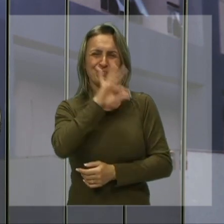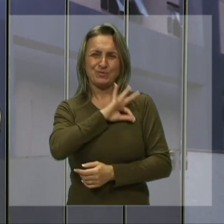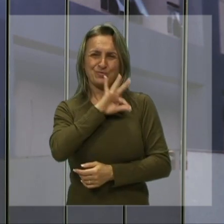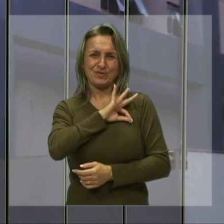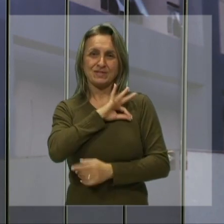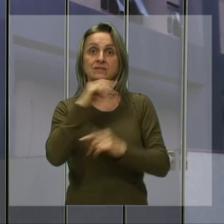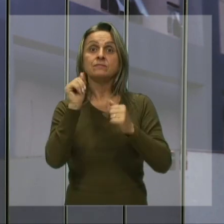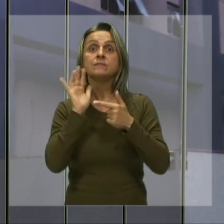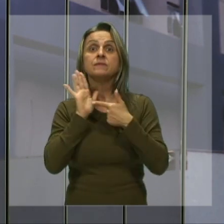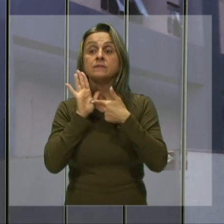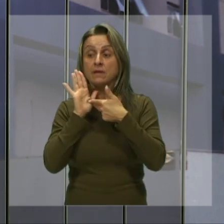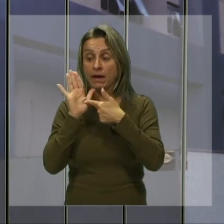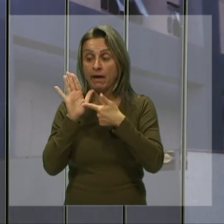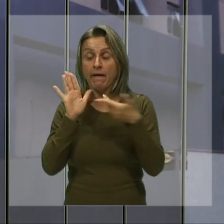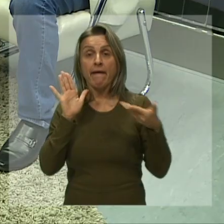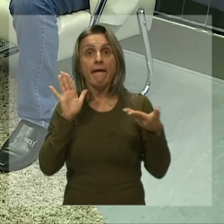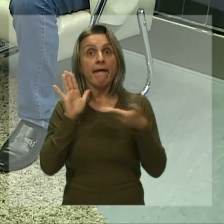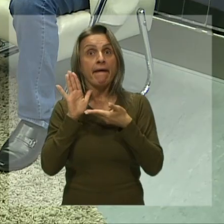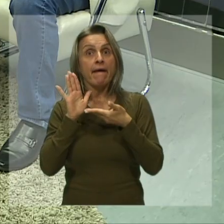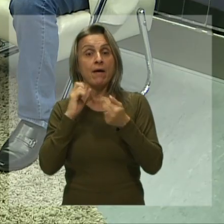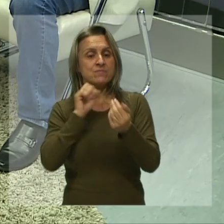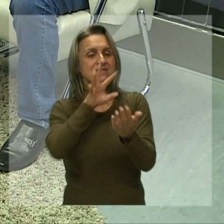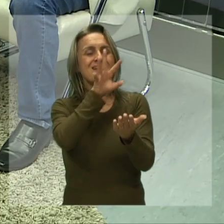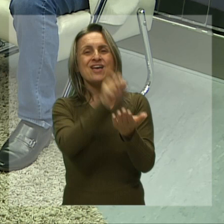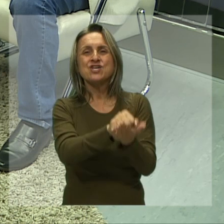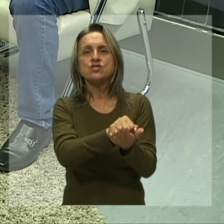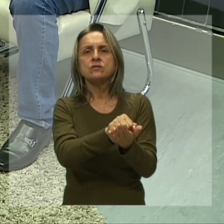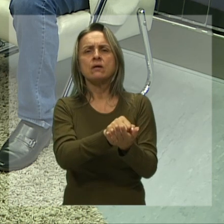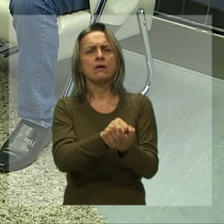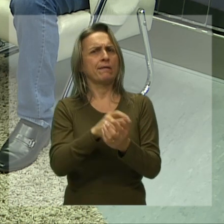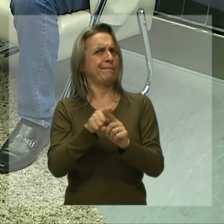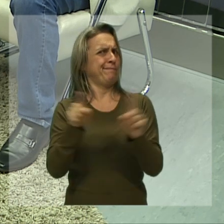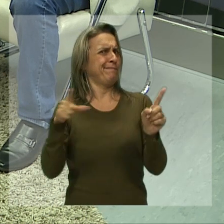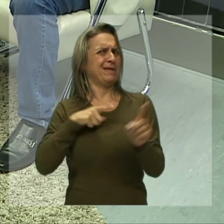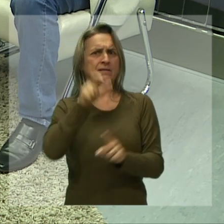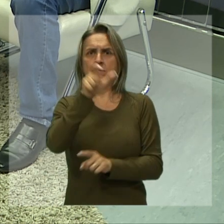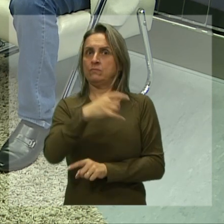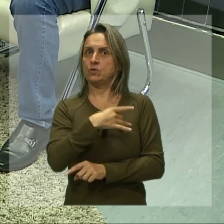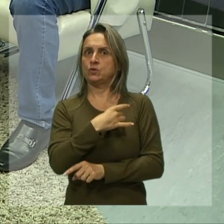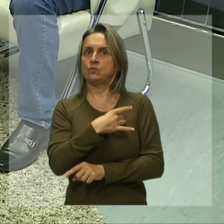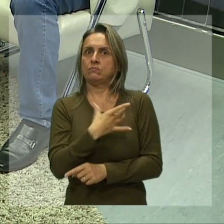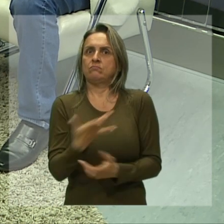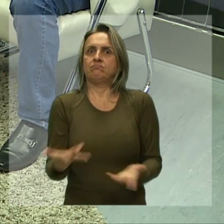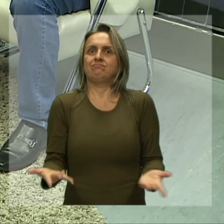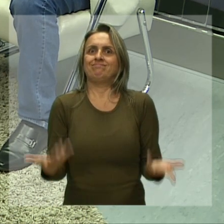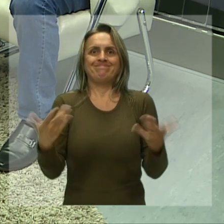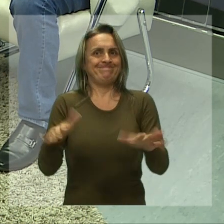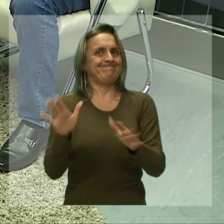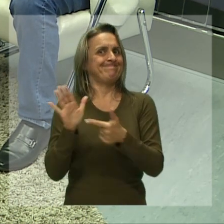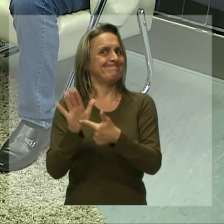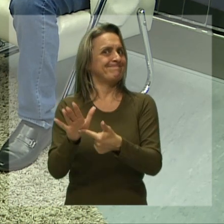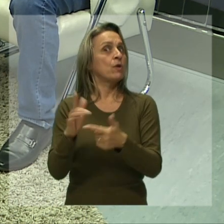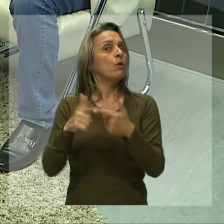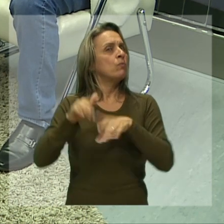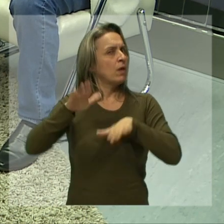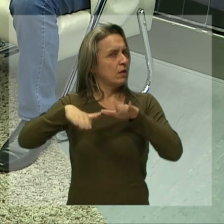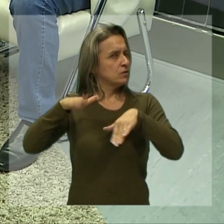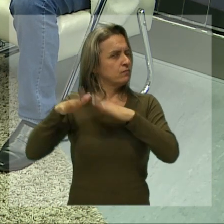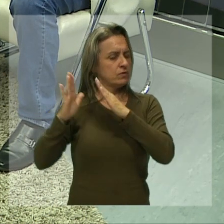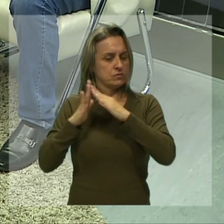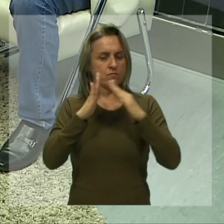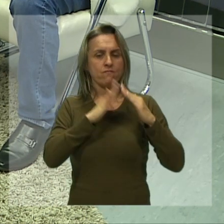ela tem que aparecer, ou seja, ela tem que registrar isso, e muita gente não quer aparecer porque tem medo, porque nem sempre o vizinho é uma